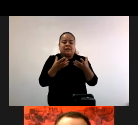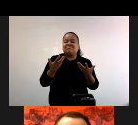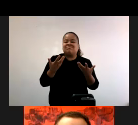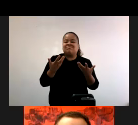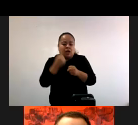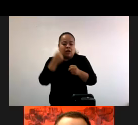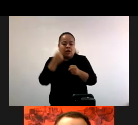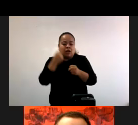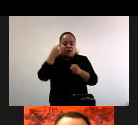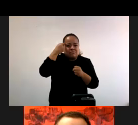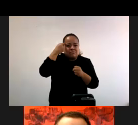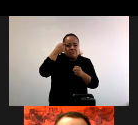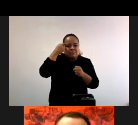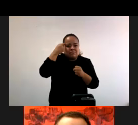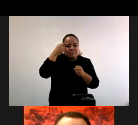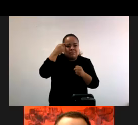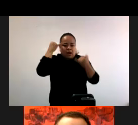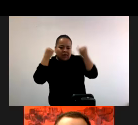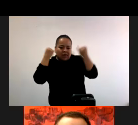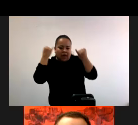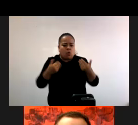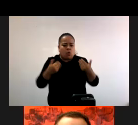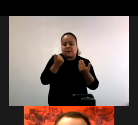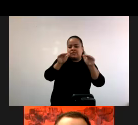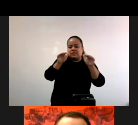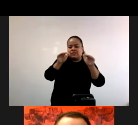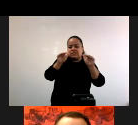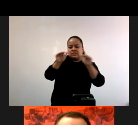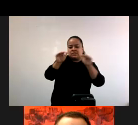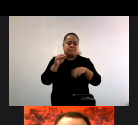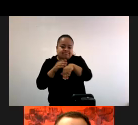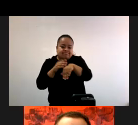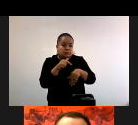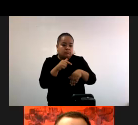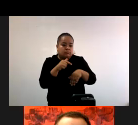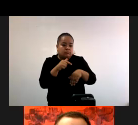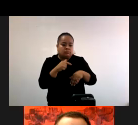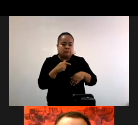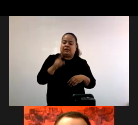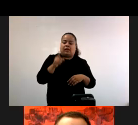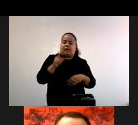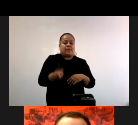Para preparar esse evento, se deu informações às pessoas para que elas se protejam.